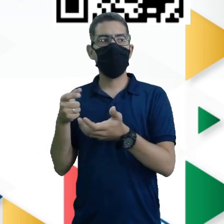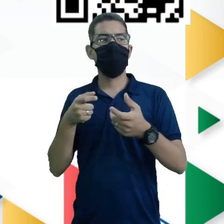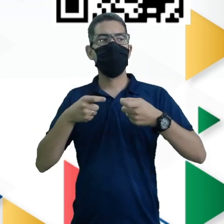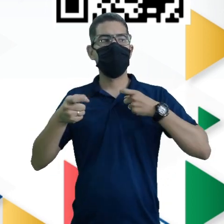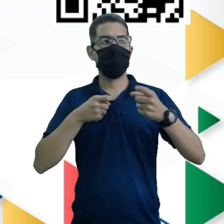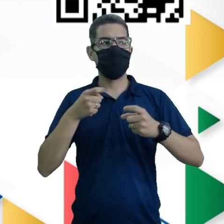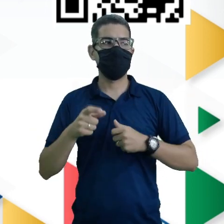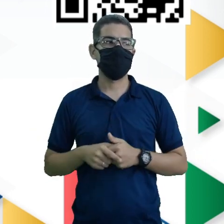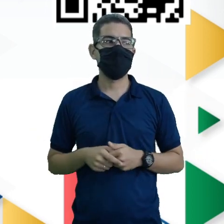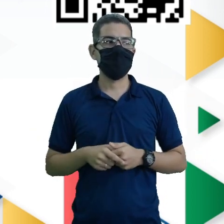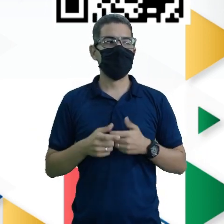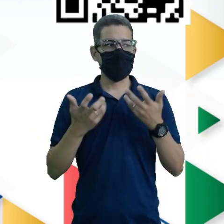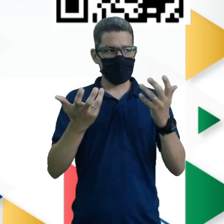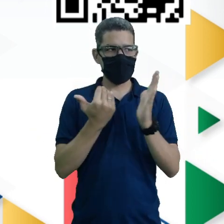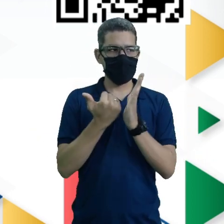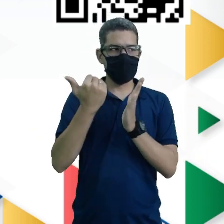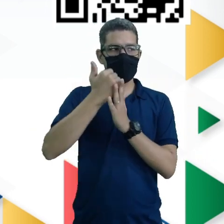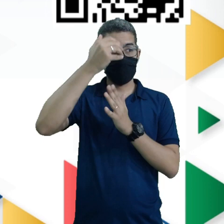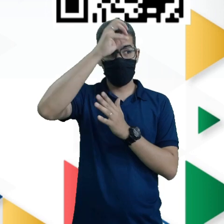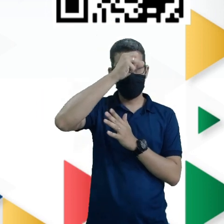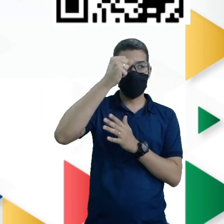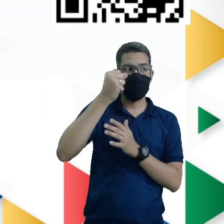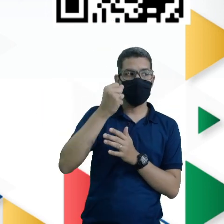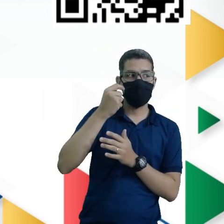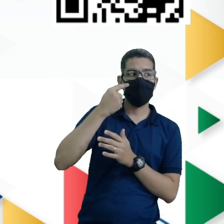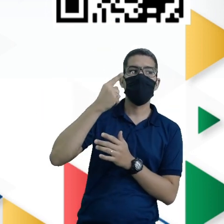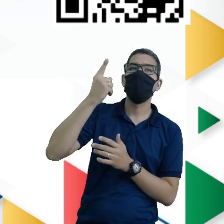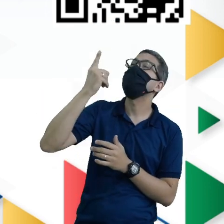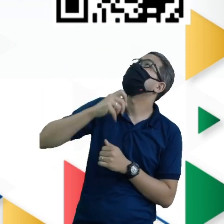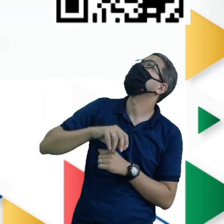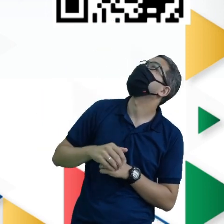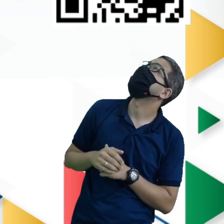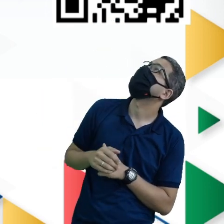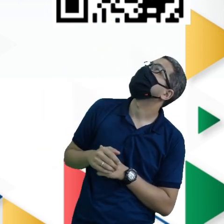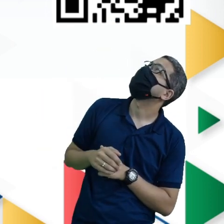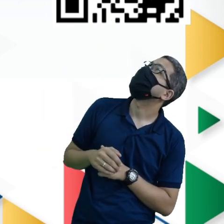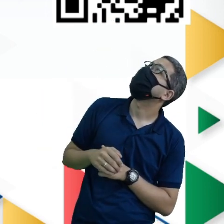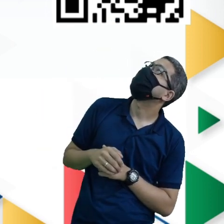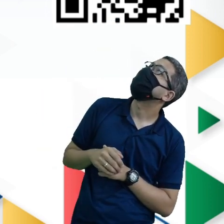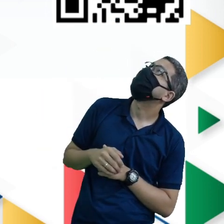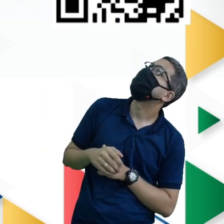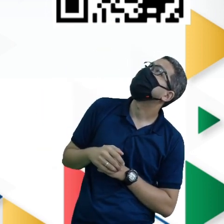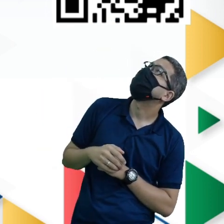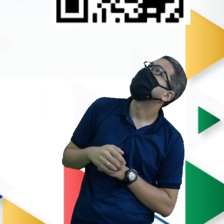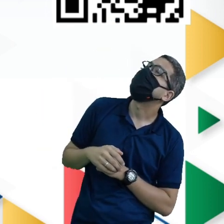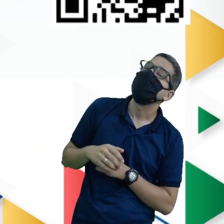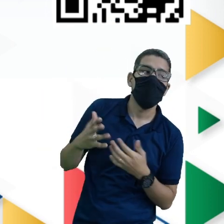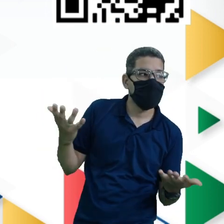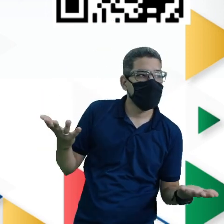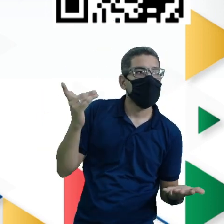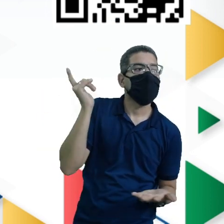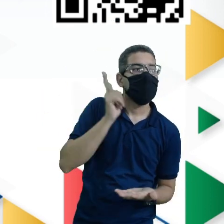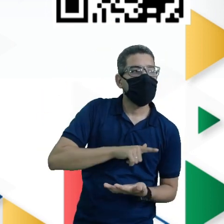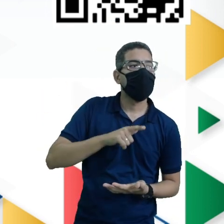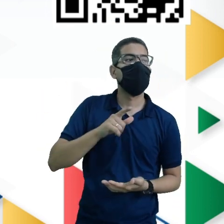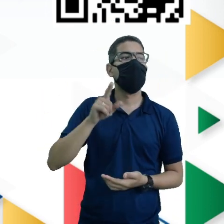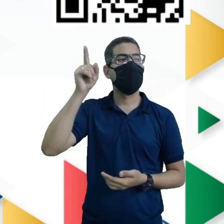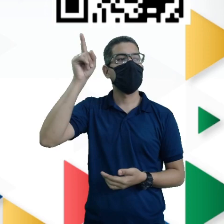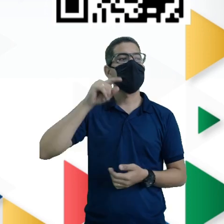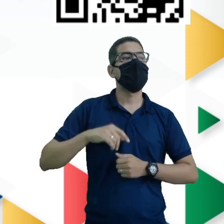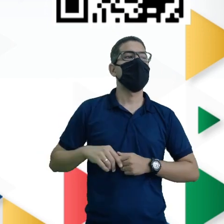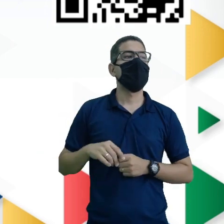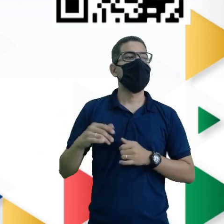mais? Aponta a câmera do teu celular para esse QR Code que está aí sobre a cabeça do bonitão e você vai ter acesso a